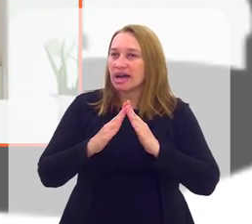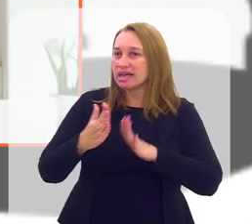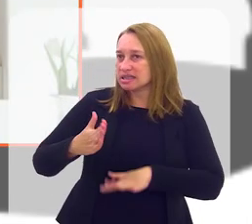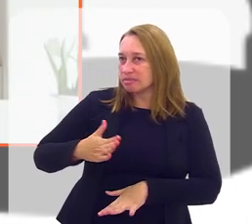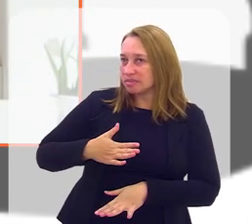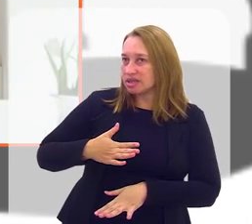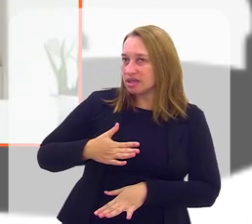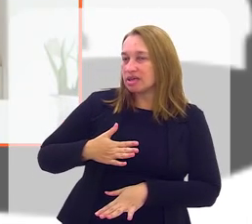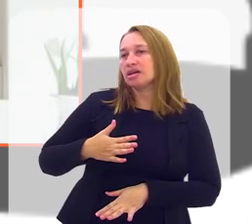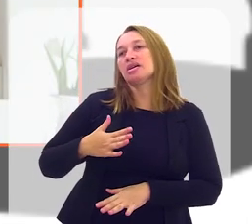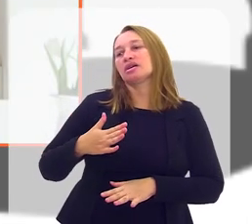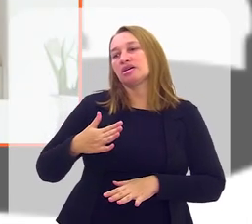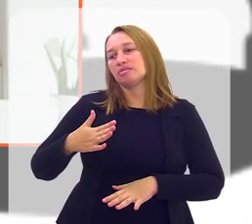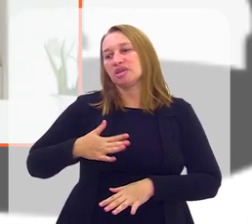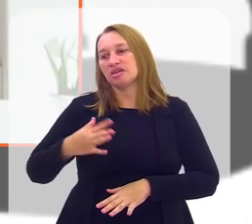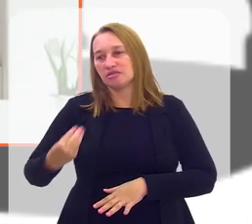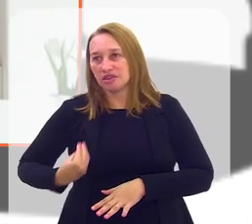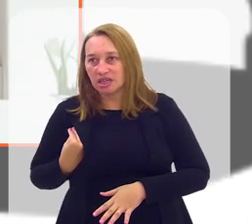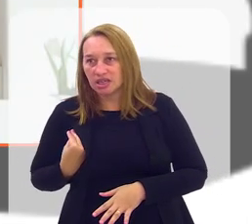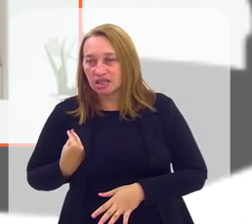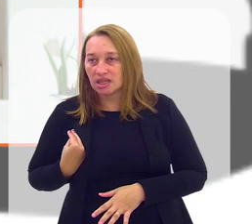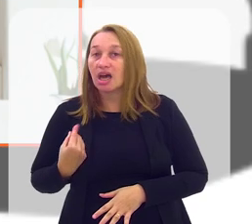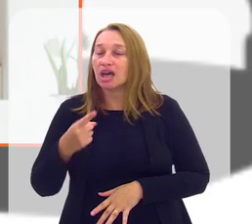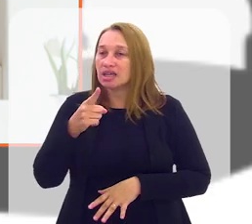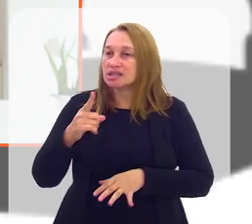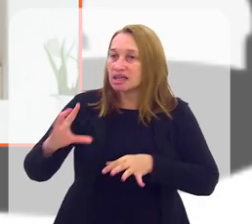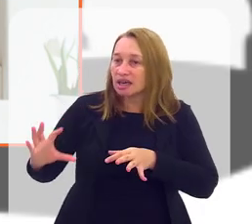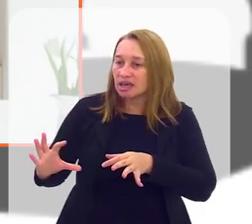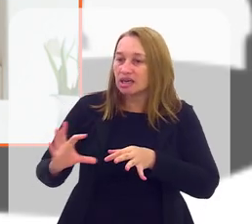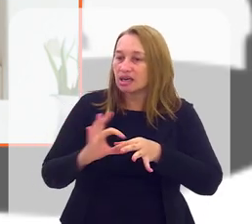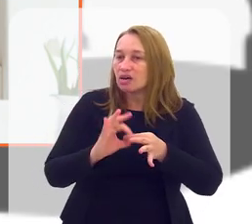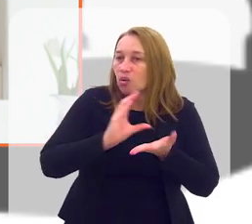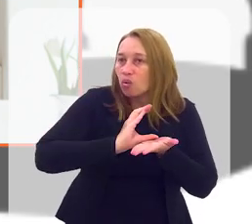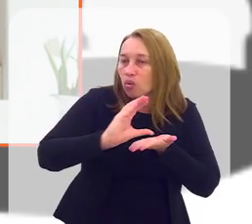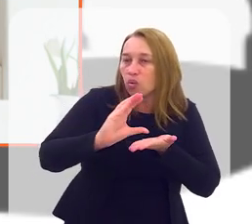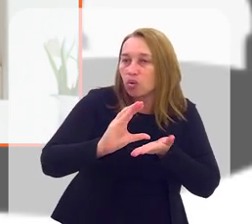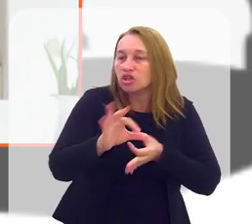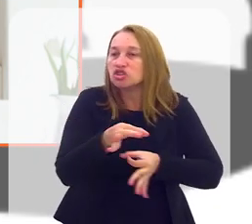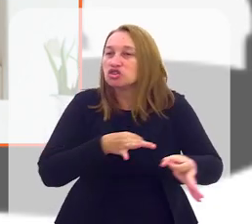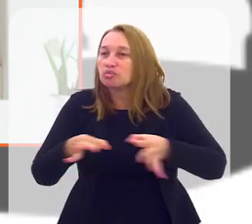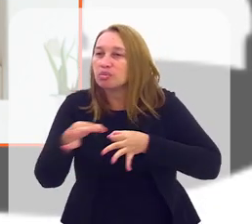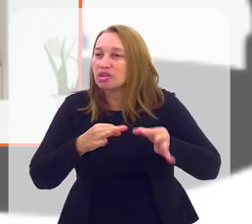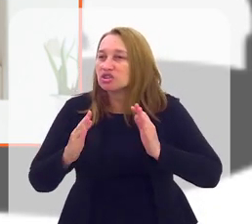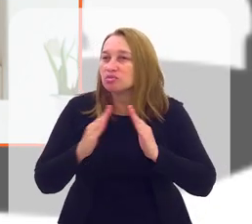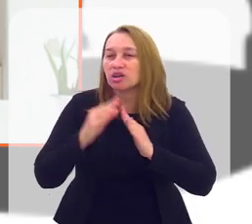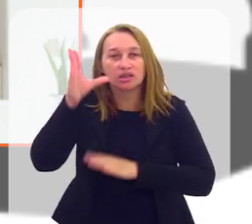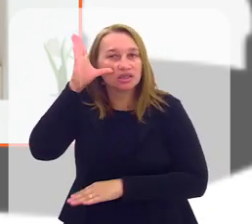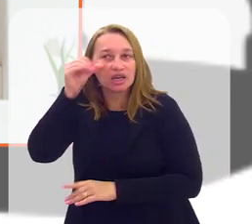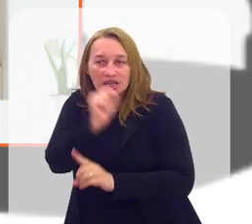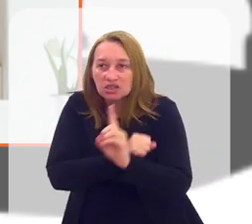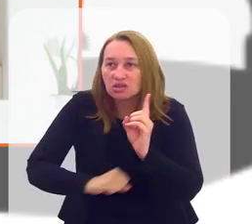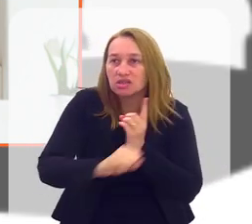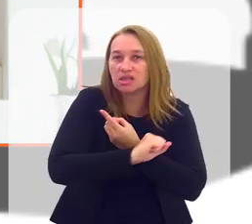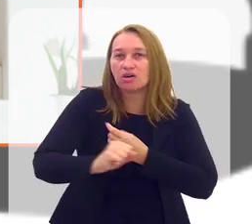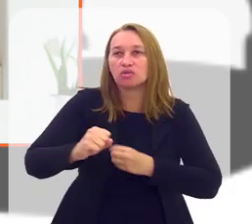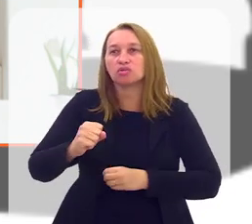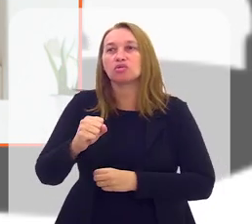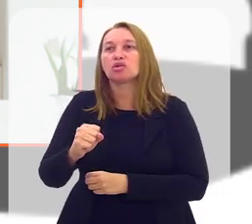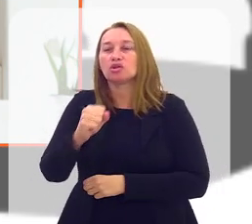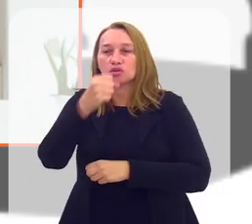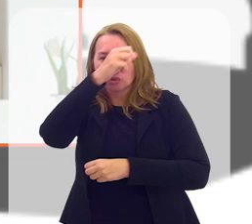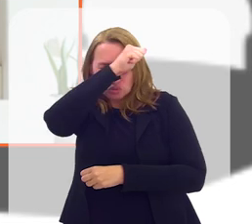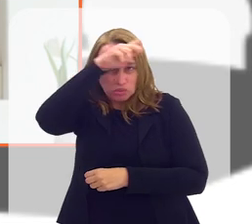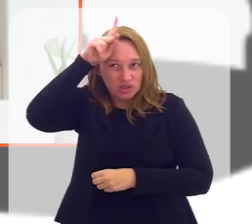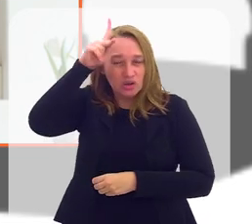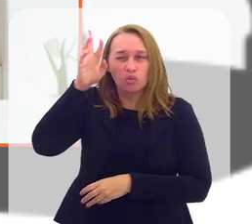Casa Minha Vida pelo governo federal vincula a liberação de recursos federais à existência de planos locais de habitação de interesse social